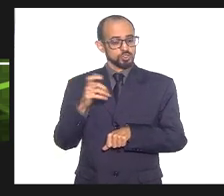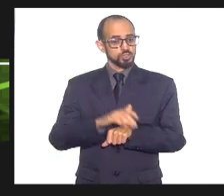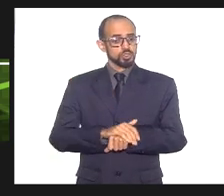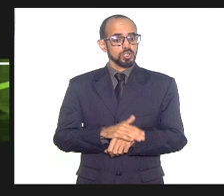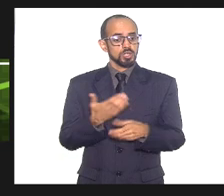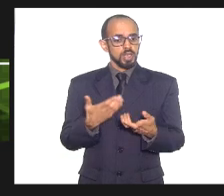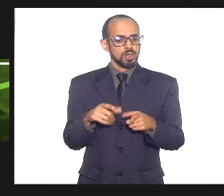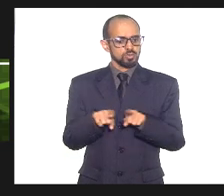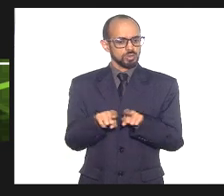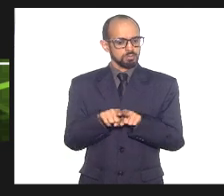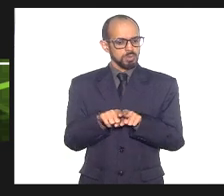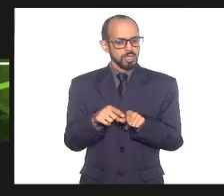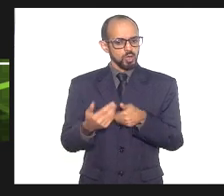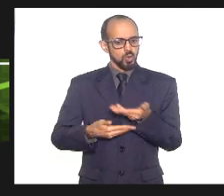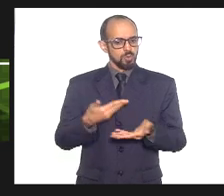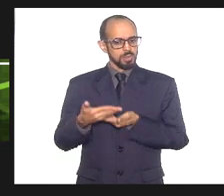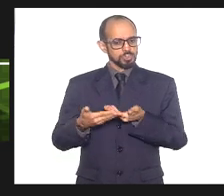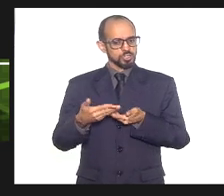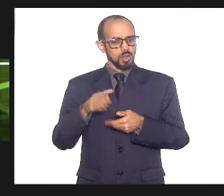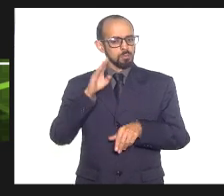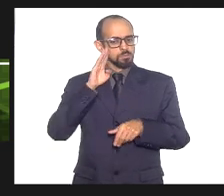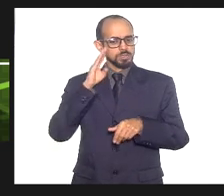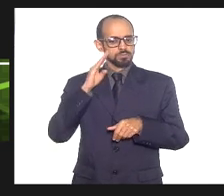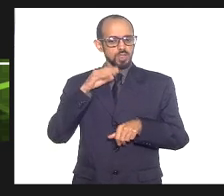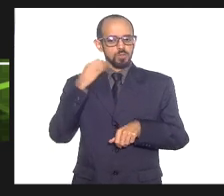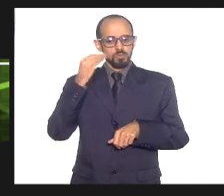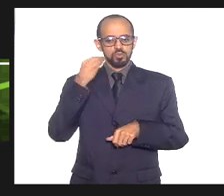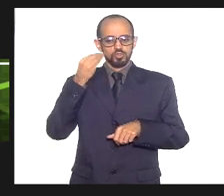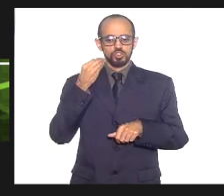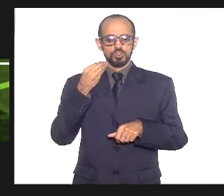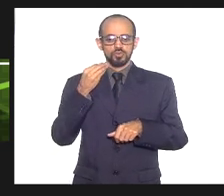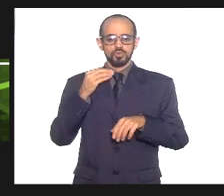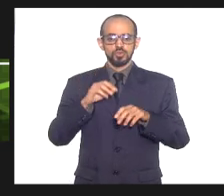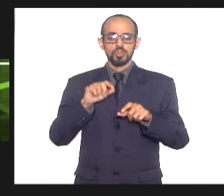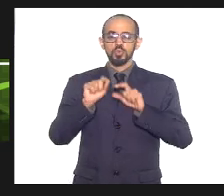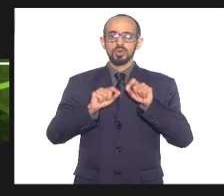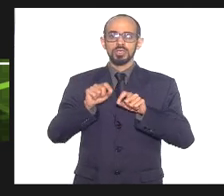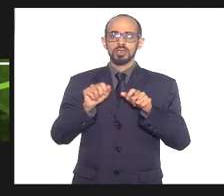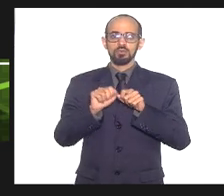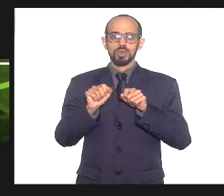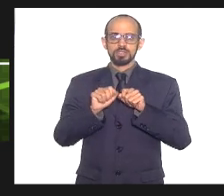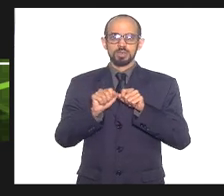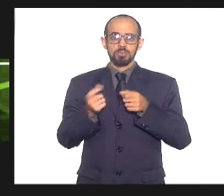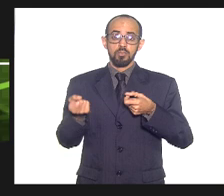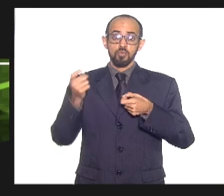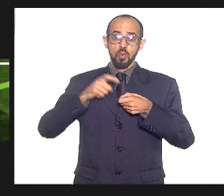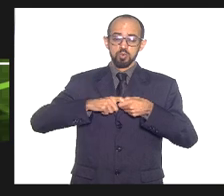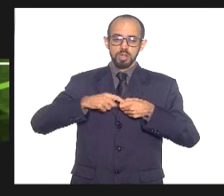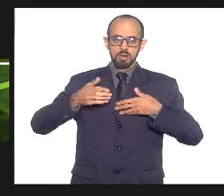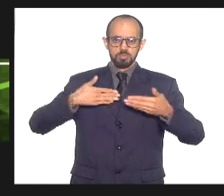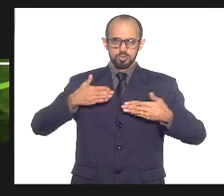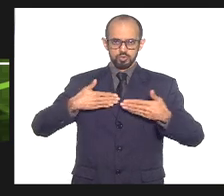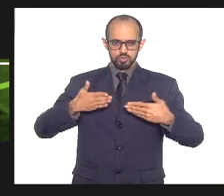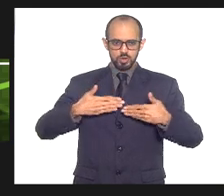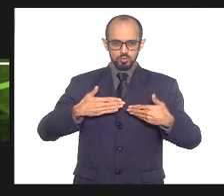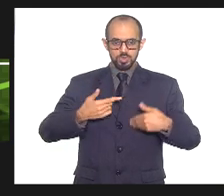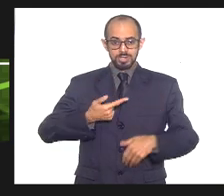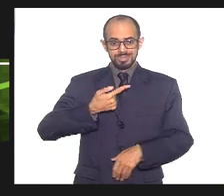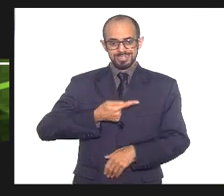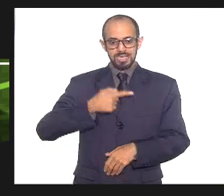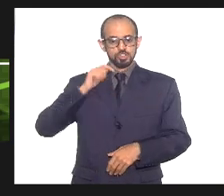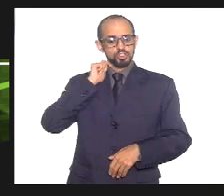Queria, nesse momento, compartilhar o principal motivo e o que está sendo feito para a retomada de produção no campo. No dia